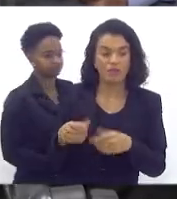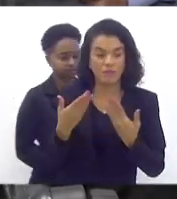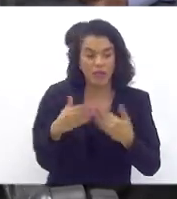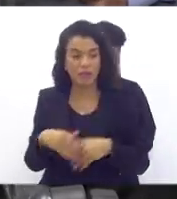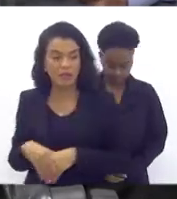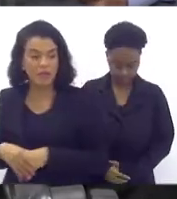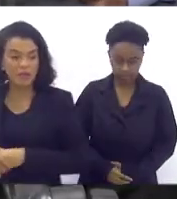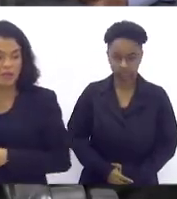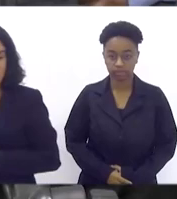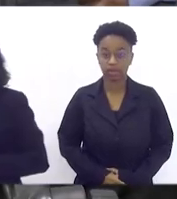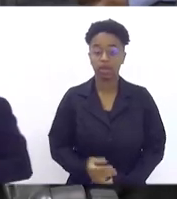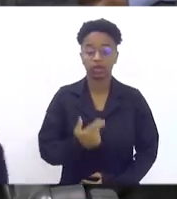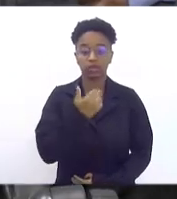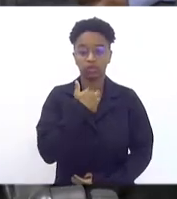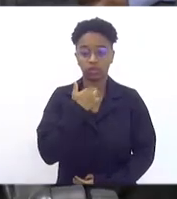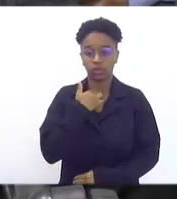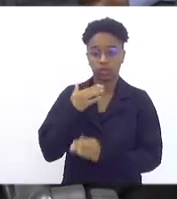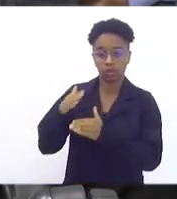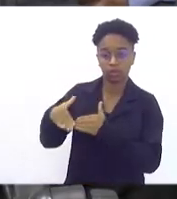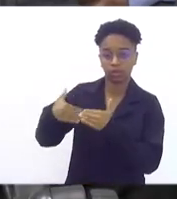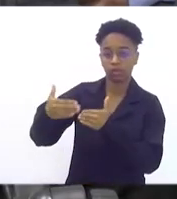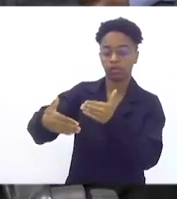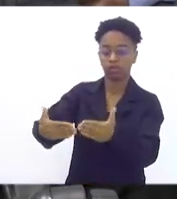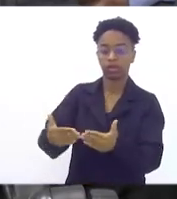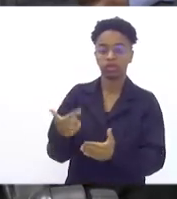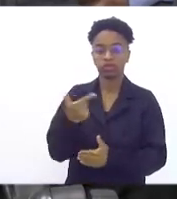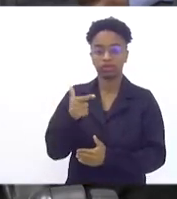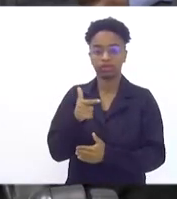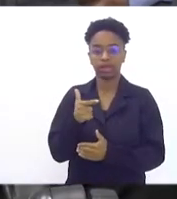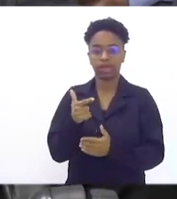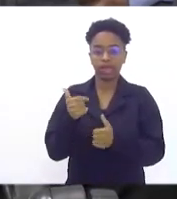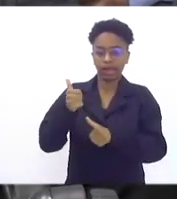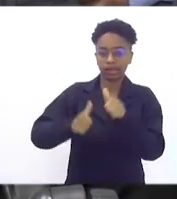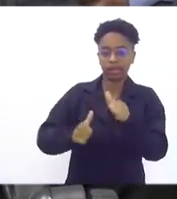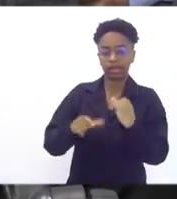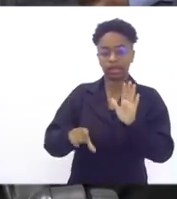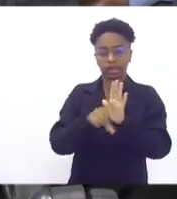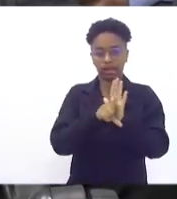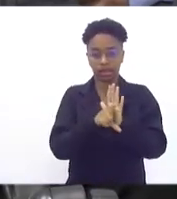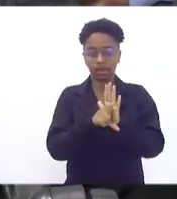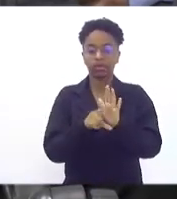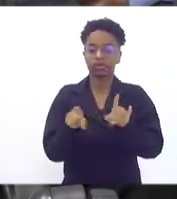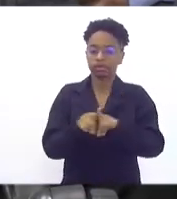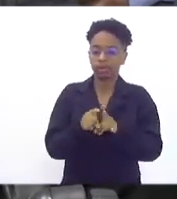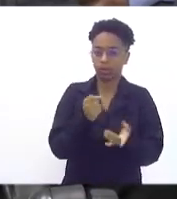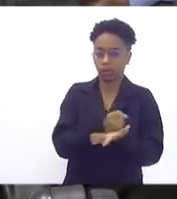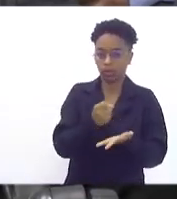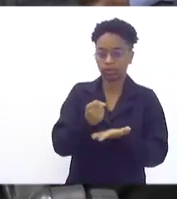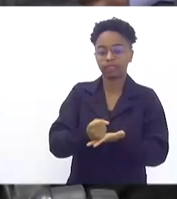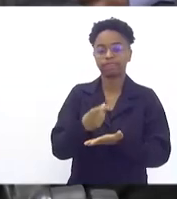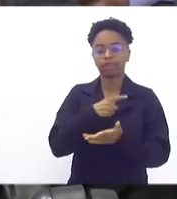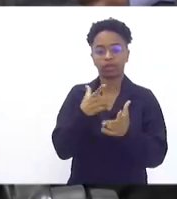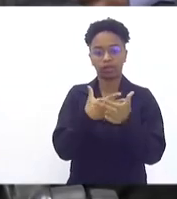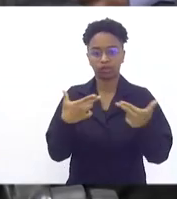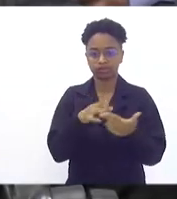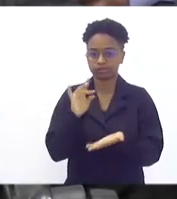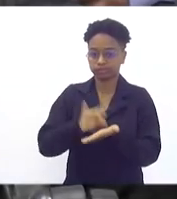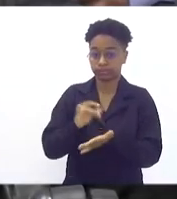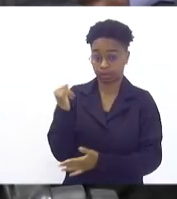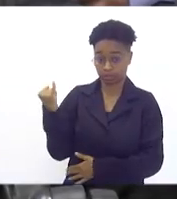não pode não pode prorrogar tem previsão legal tem previsão contratual e tem um fato que é extremamente